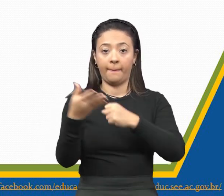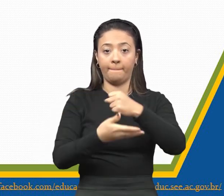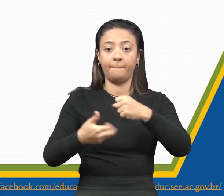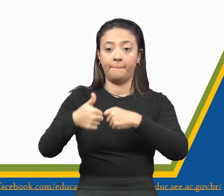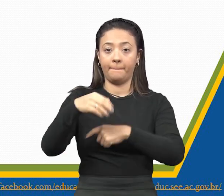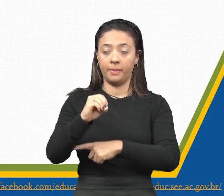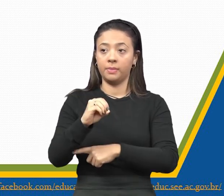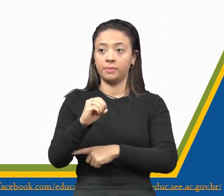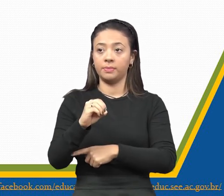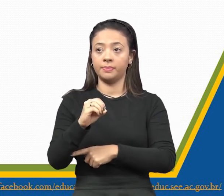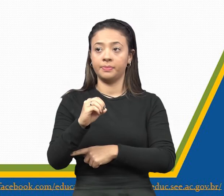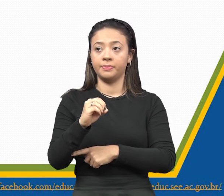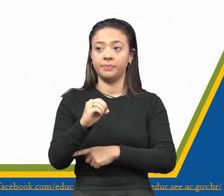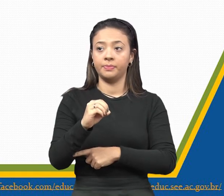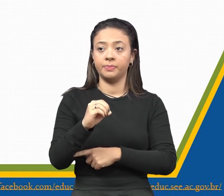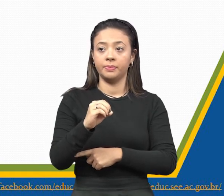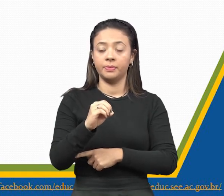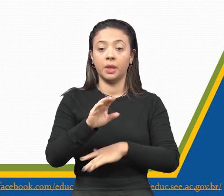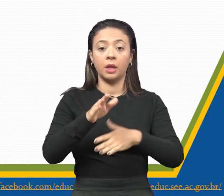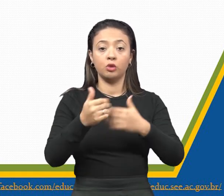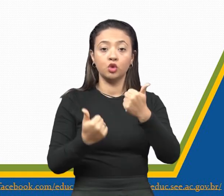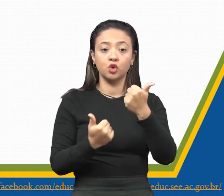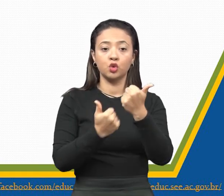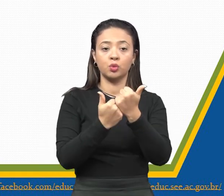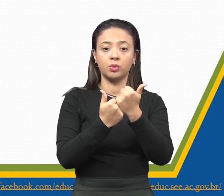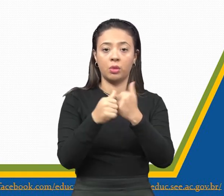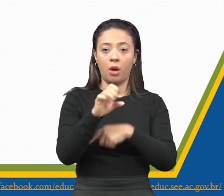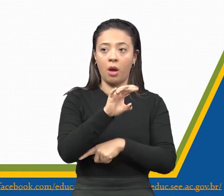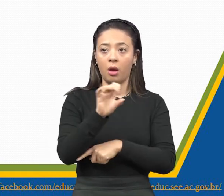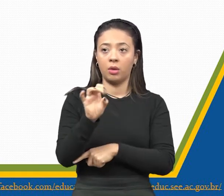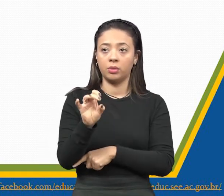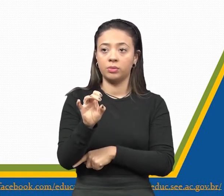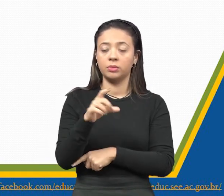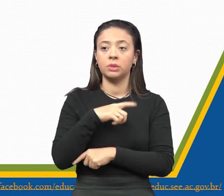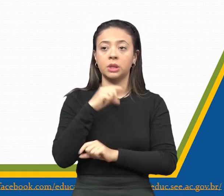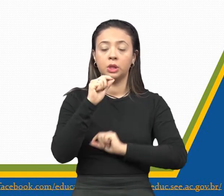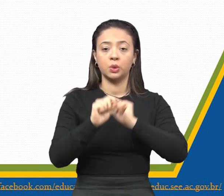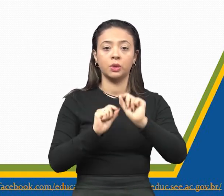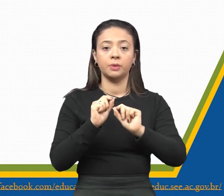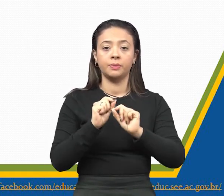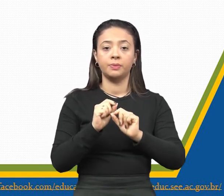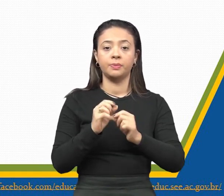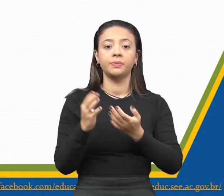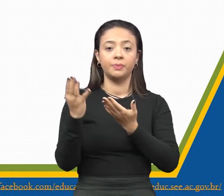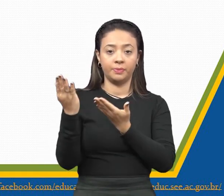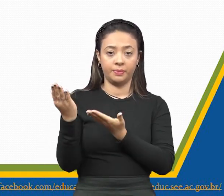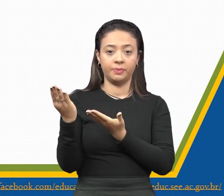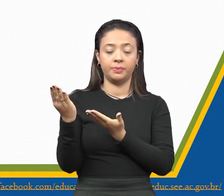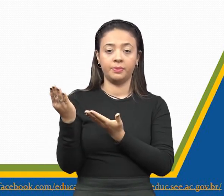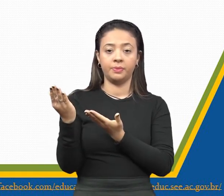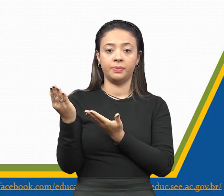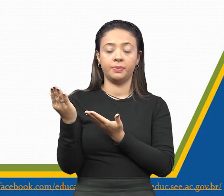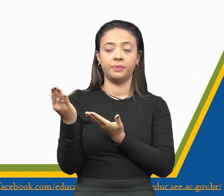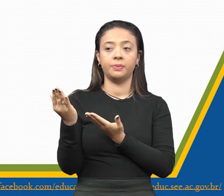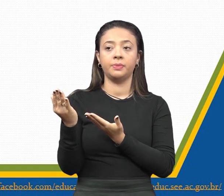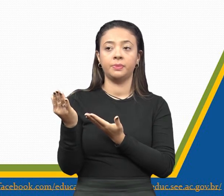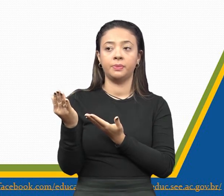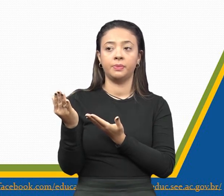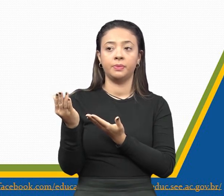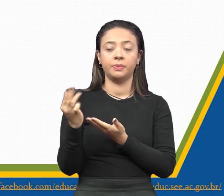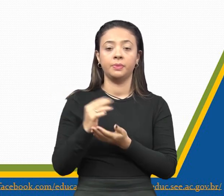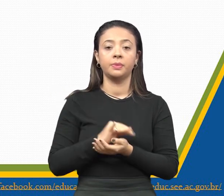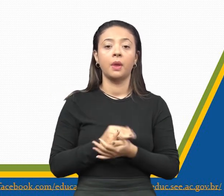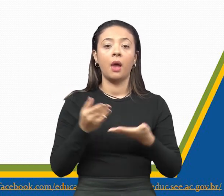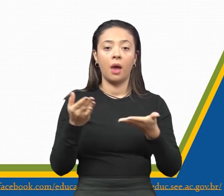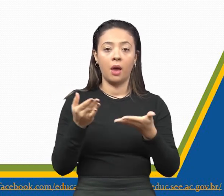11. Substituindo esses valores aí, vamos ficar com essa equaçãozinha aí. Vamos resolver primeiro quem